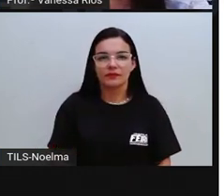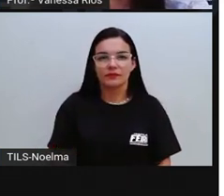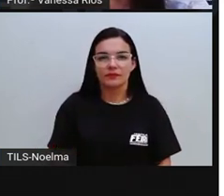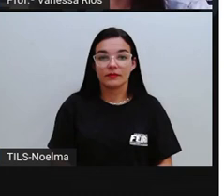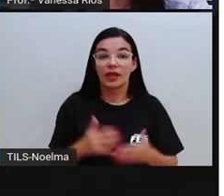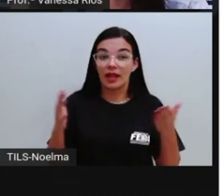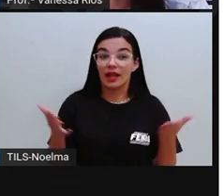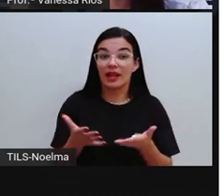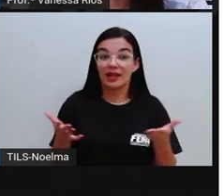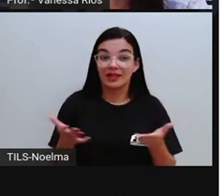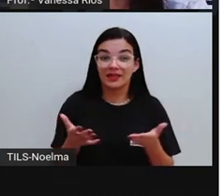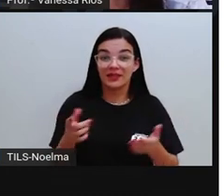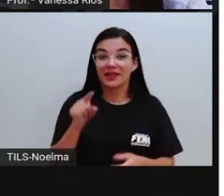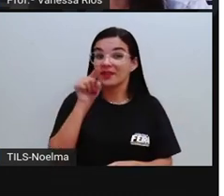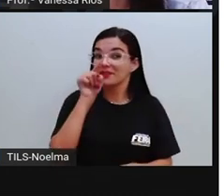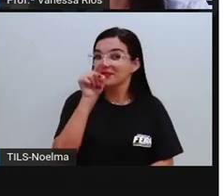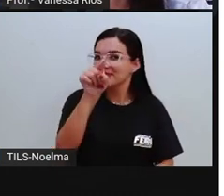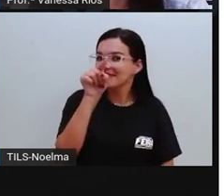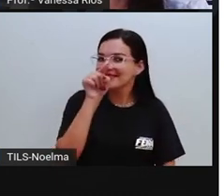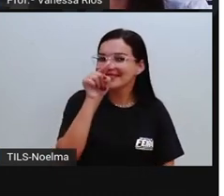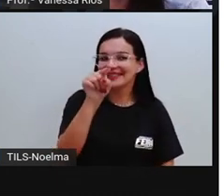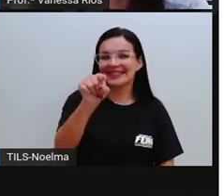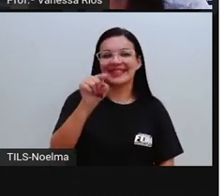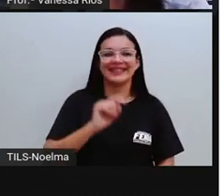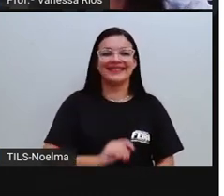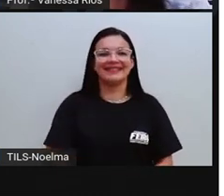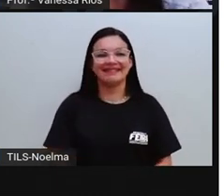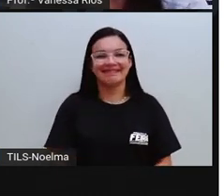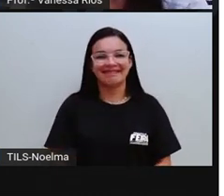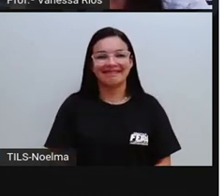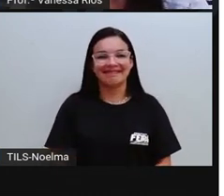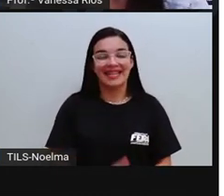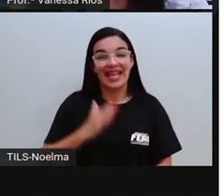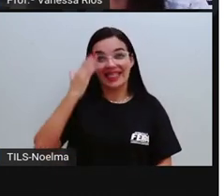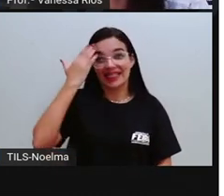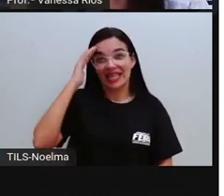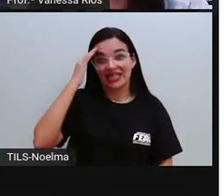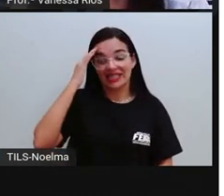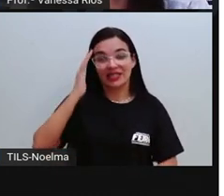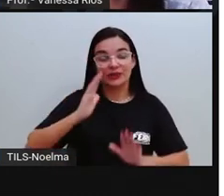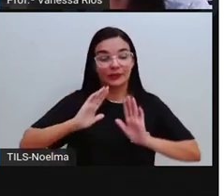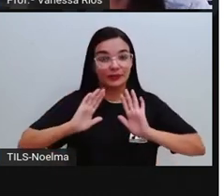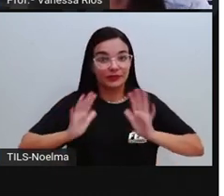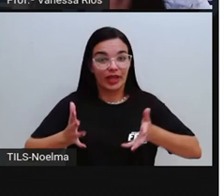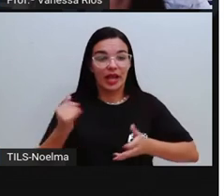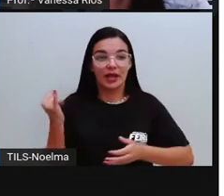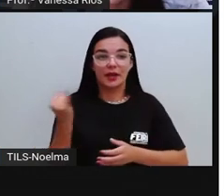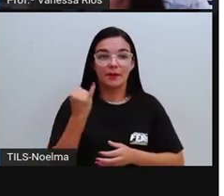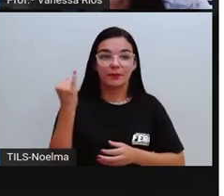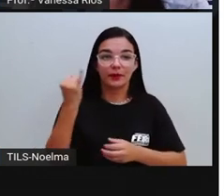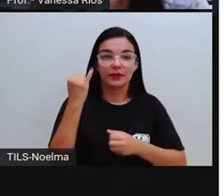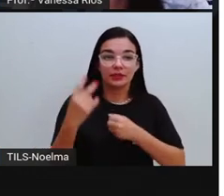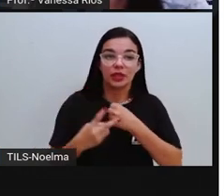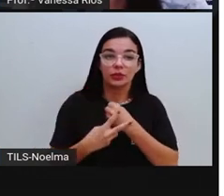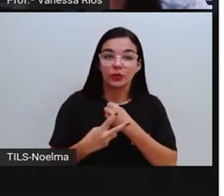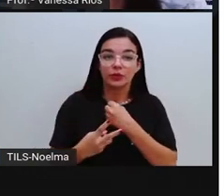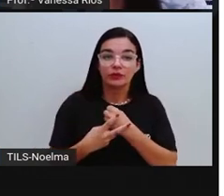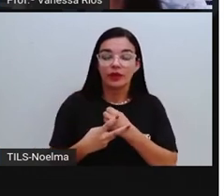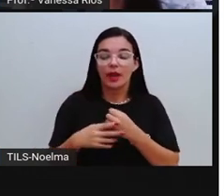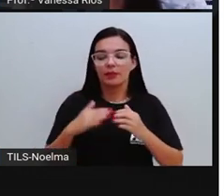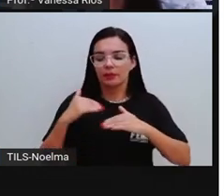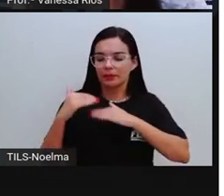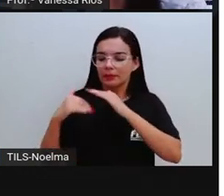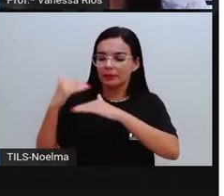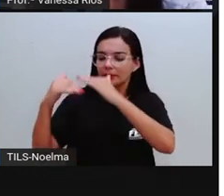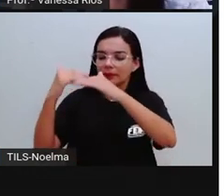Olha só, turma, agora é com você. Entendendo aí, não é? A importância dos verbos para o nosso processo